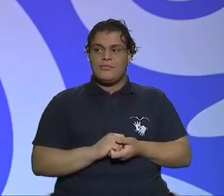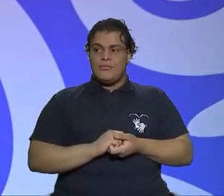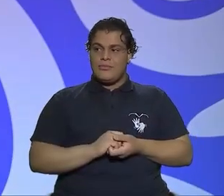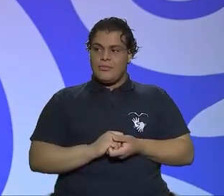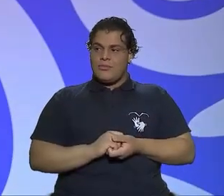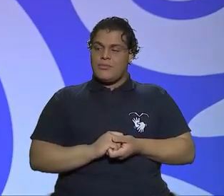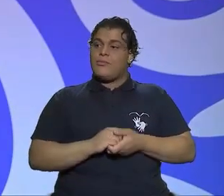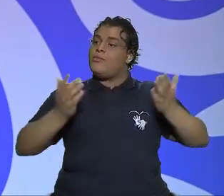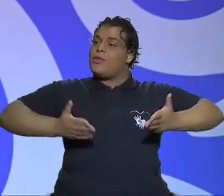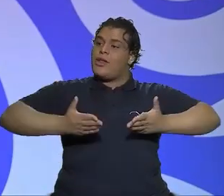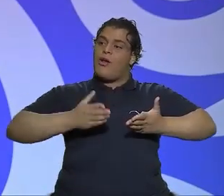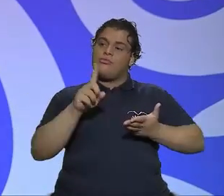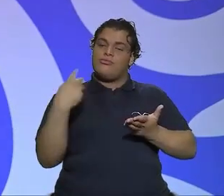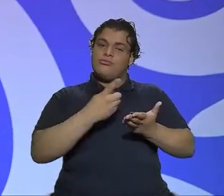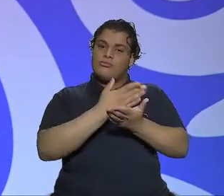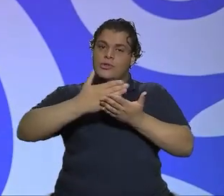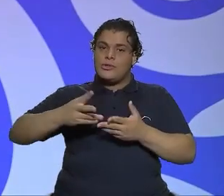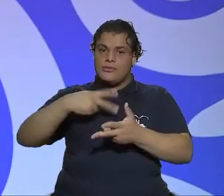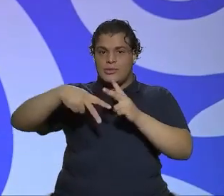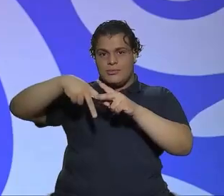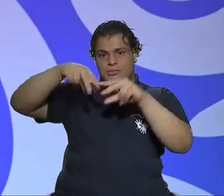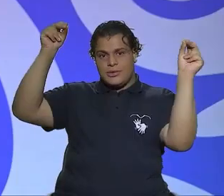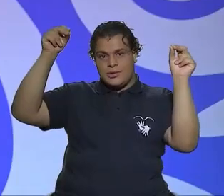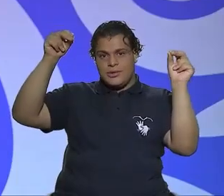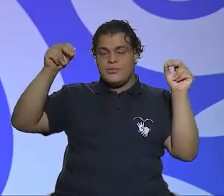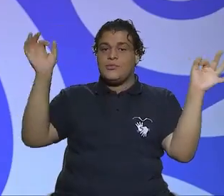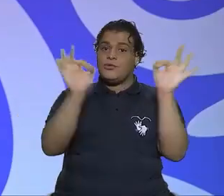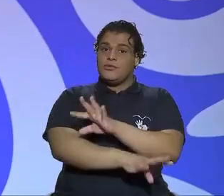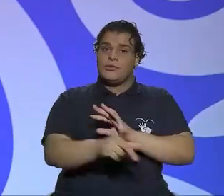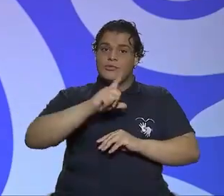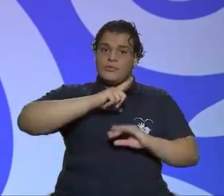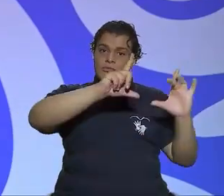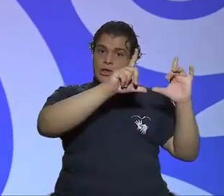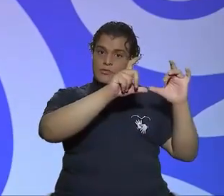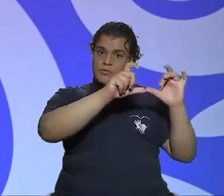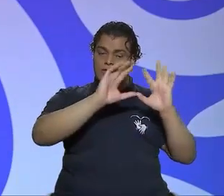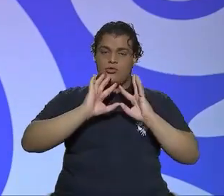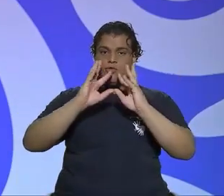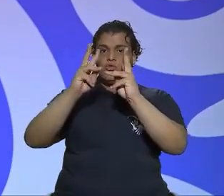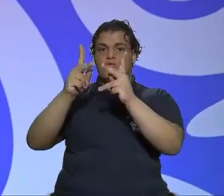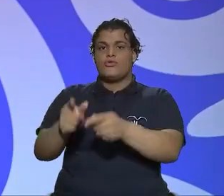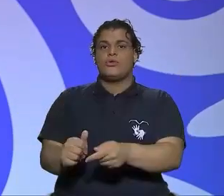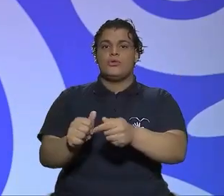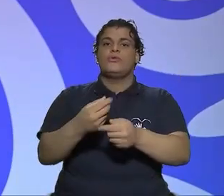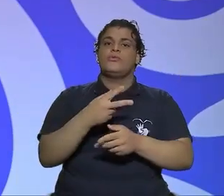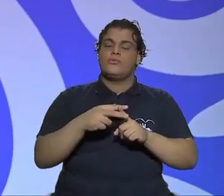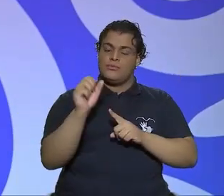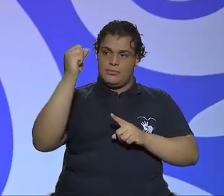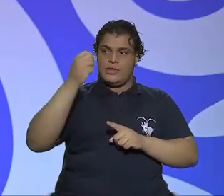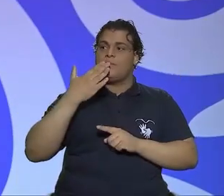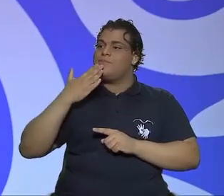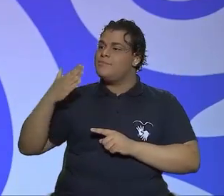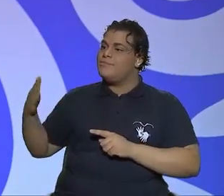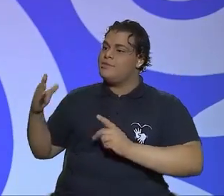Agora sim, iniciamos a premiação. Ao final, teremos a foto oficial com todos os vencedores do prêmio. Então,